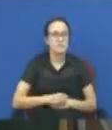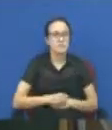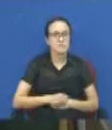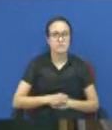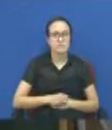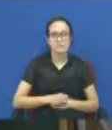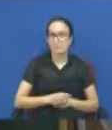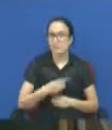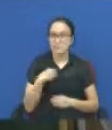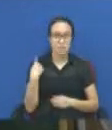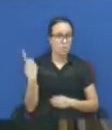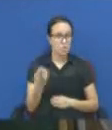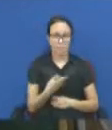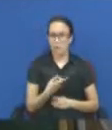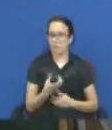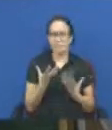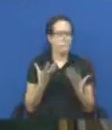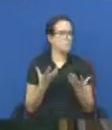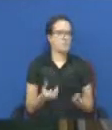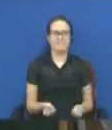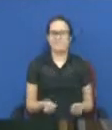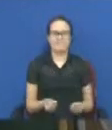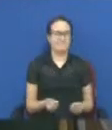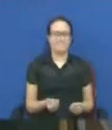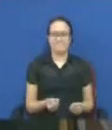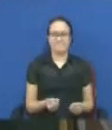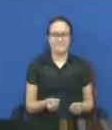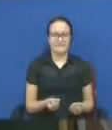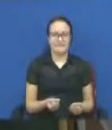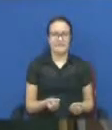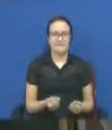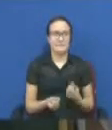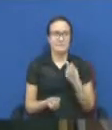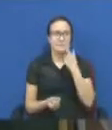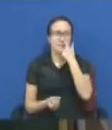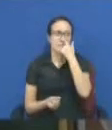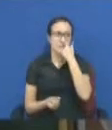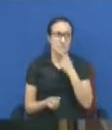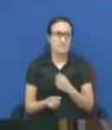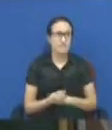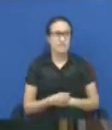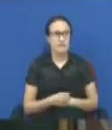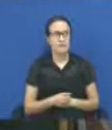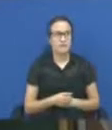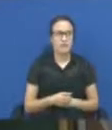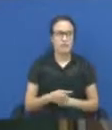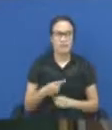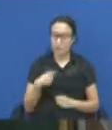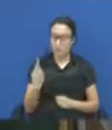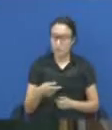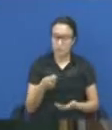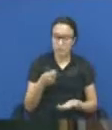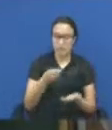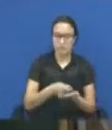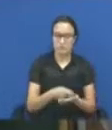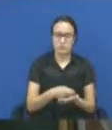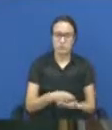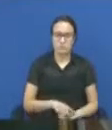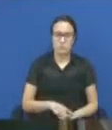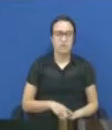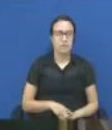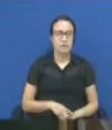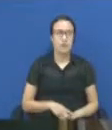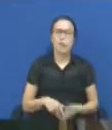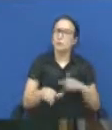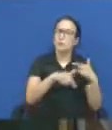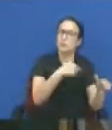aceita por nós que somos formadores de opinião. Não pode. A dicotomia colocada aqui é a seguinte, ou